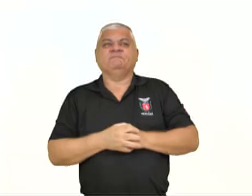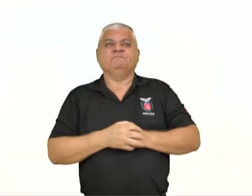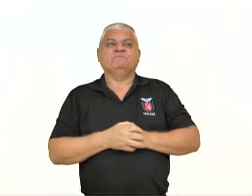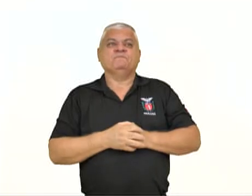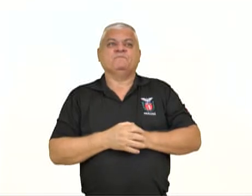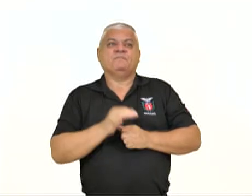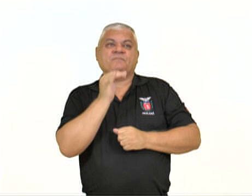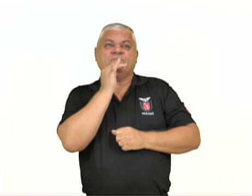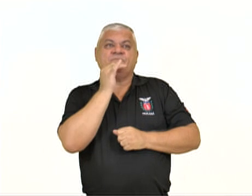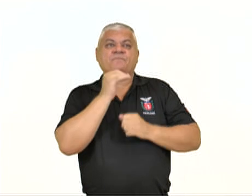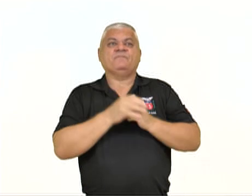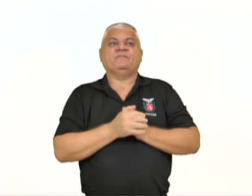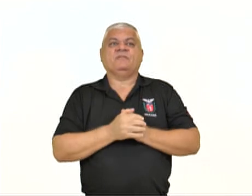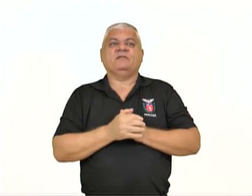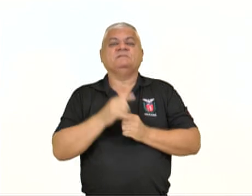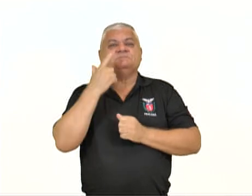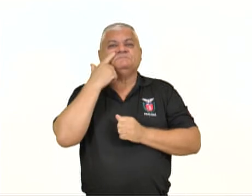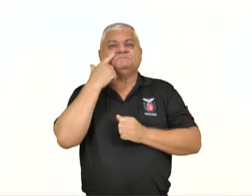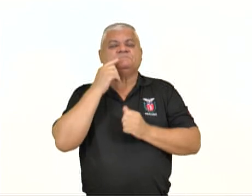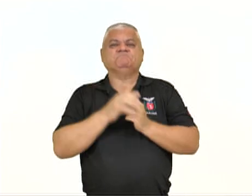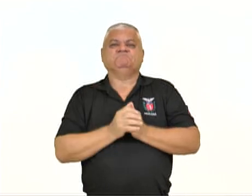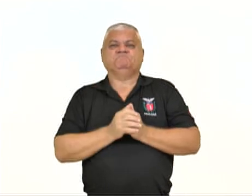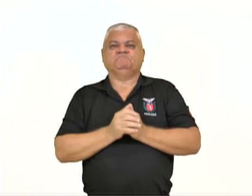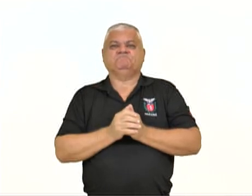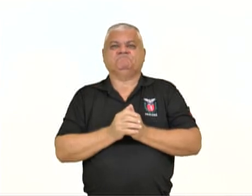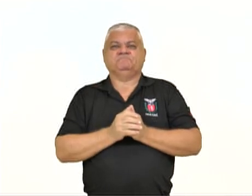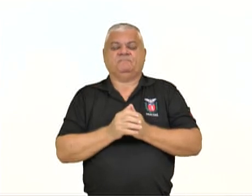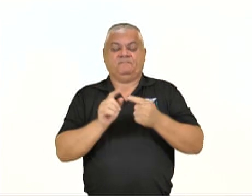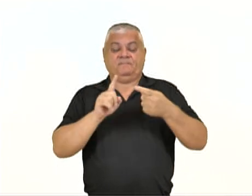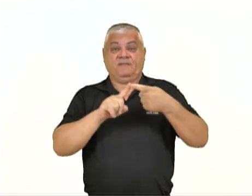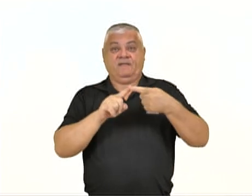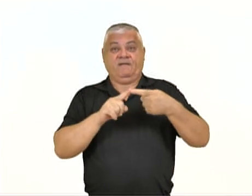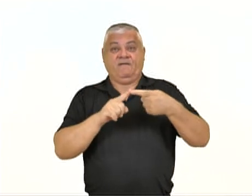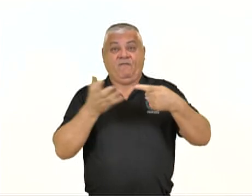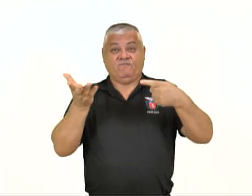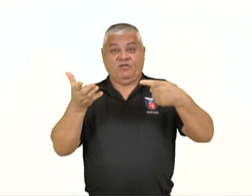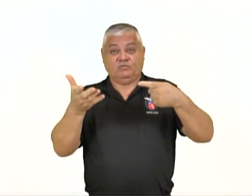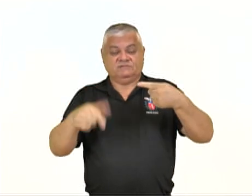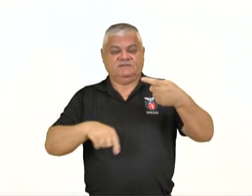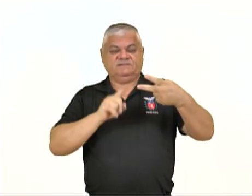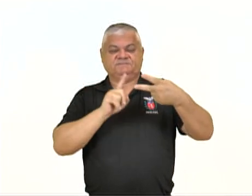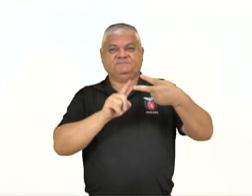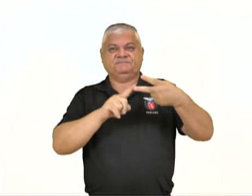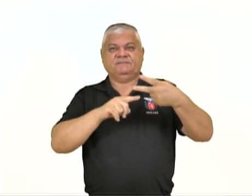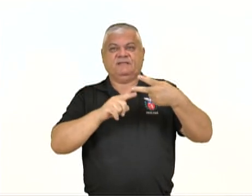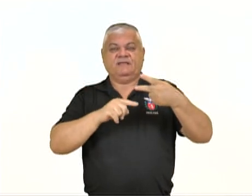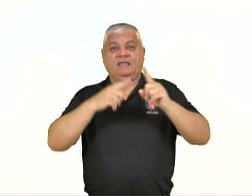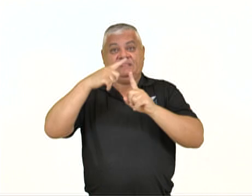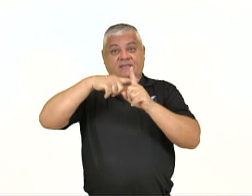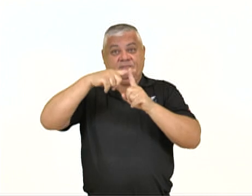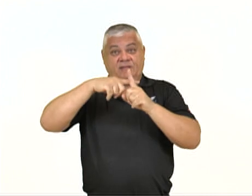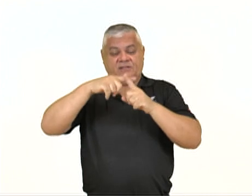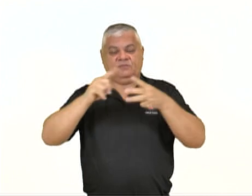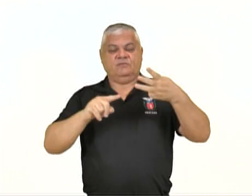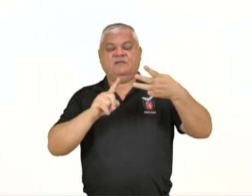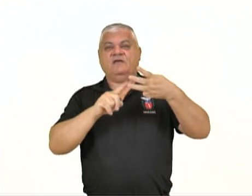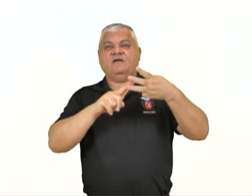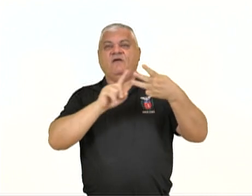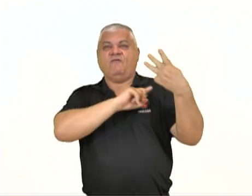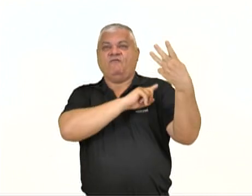seguinte: considere as grandezas físicas. 1, velocidade. 2, temperatura. 3, força. Ele